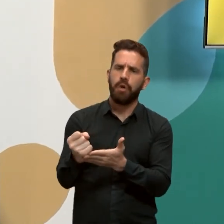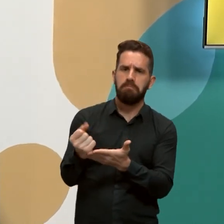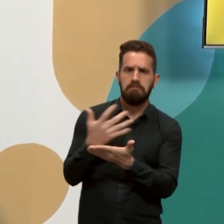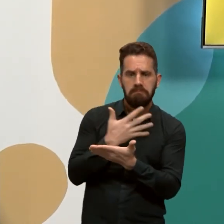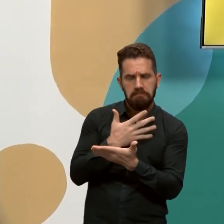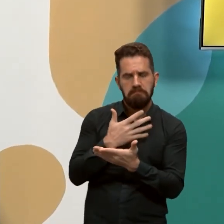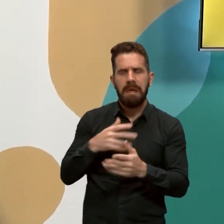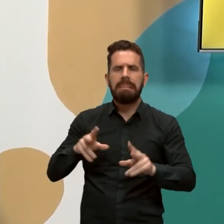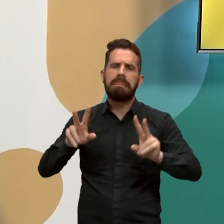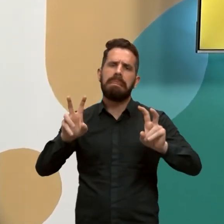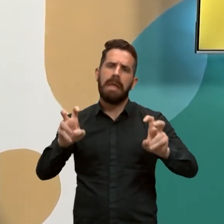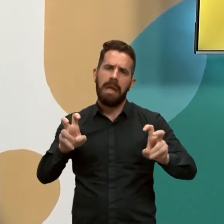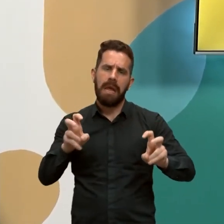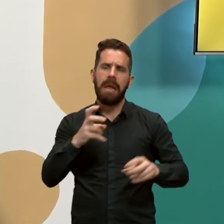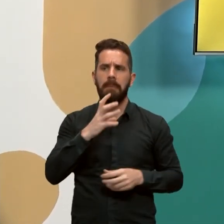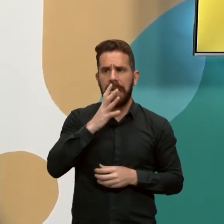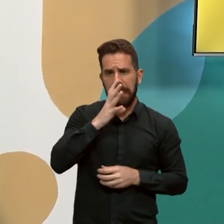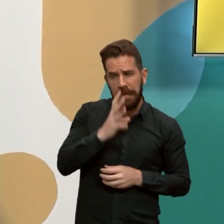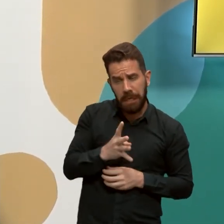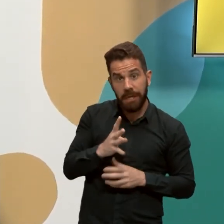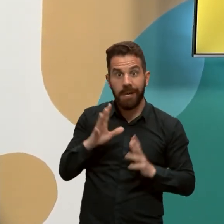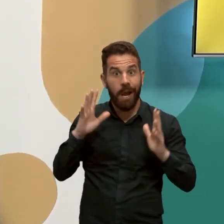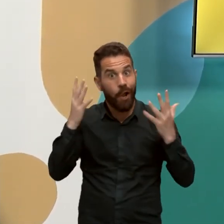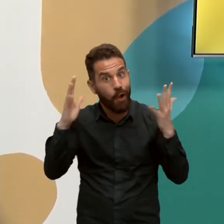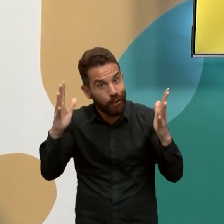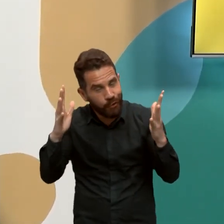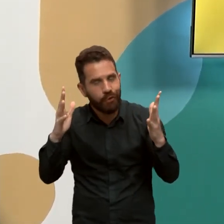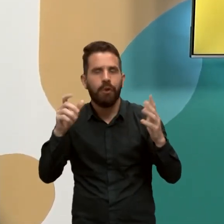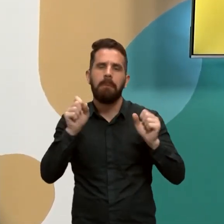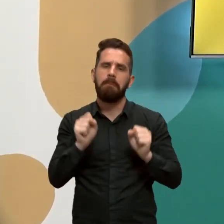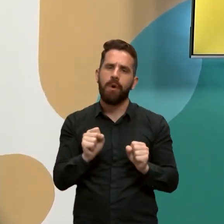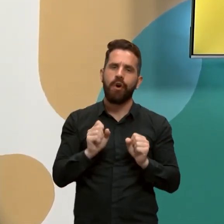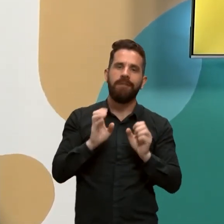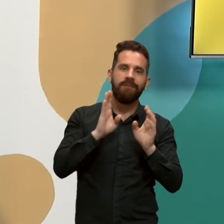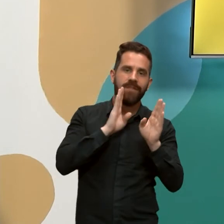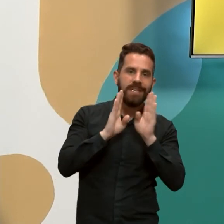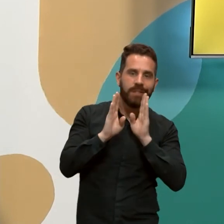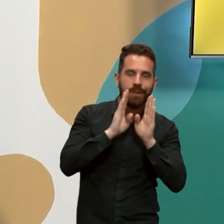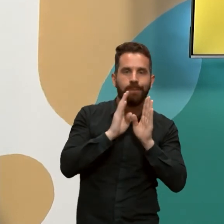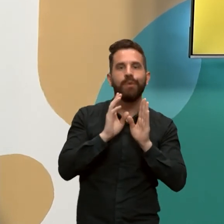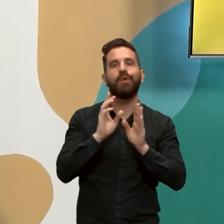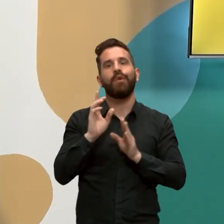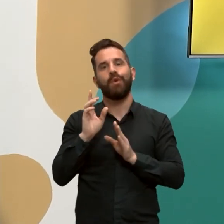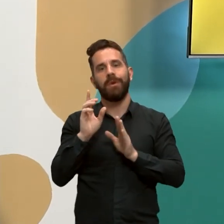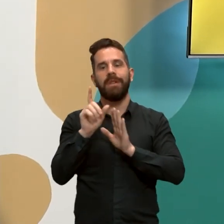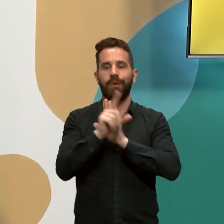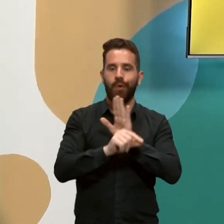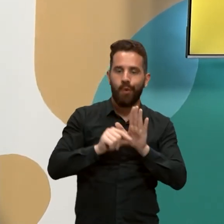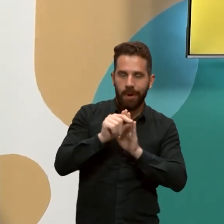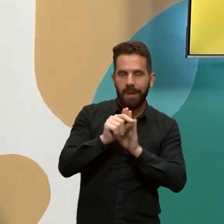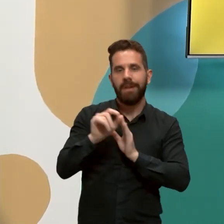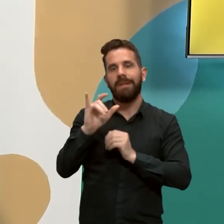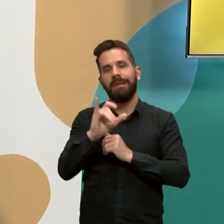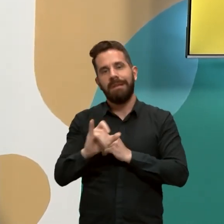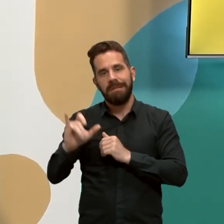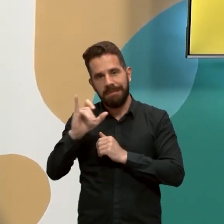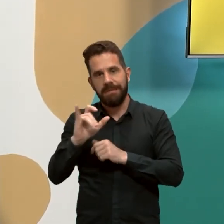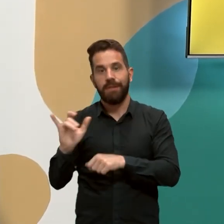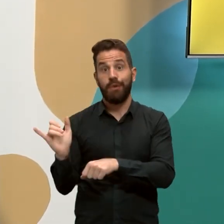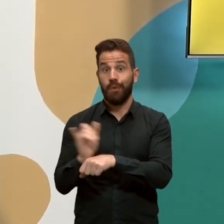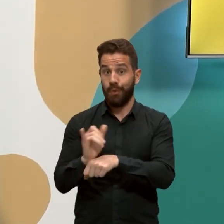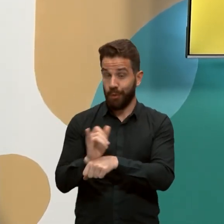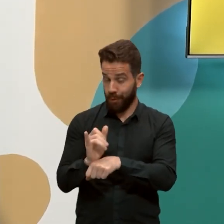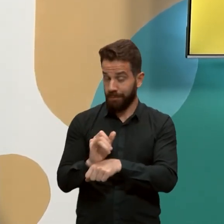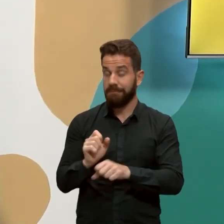de pauta, sua crítica, seu elogio para o Facebook, Twitter, YouTube e Instagram da TV UFG.